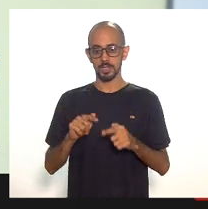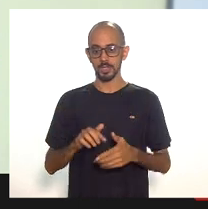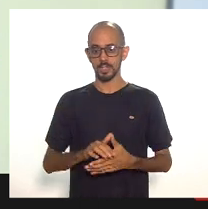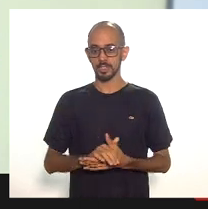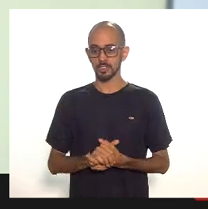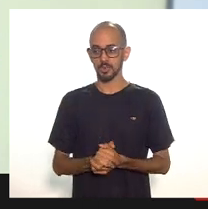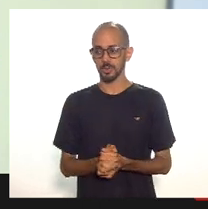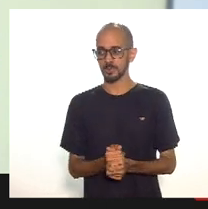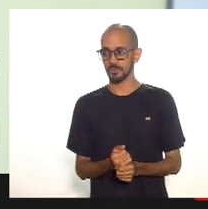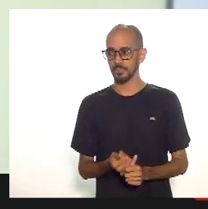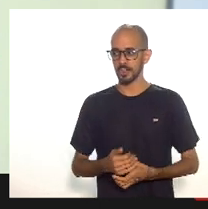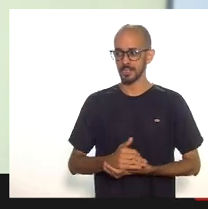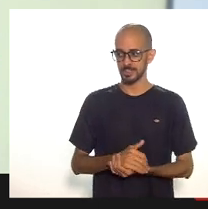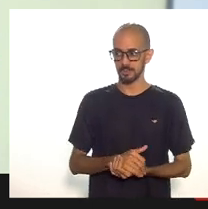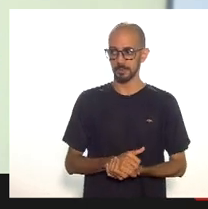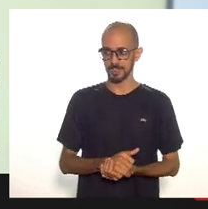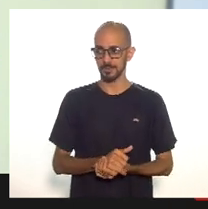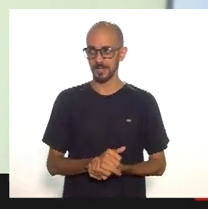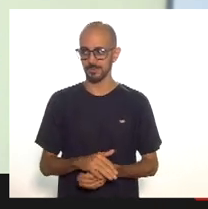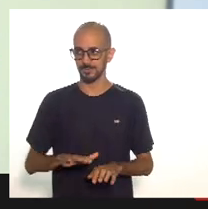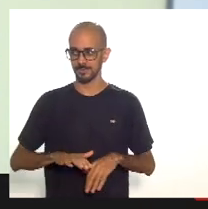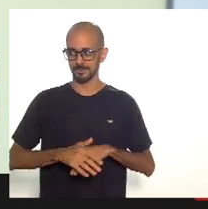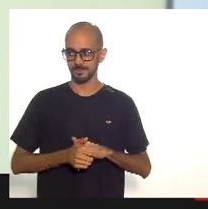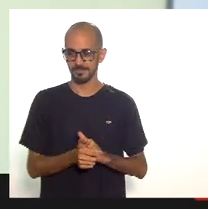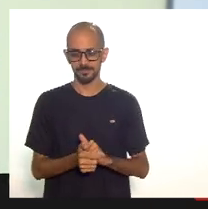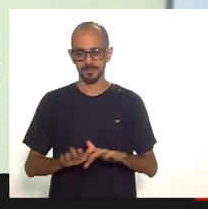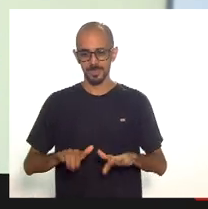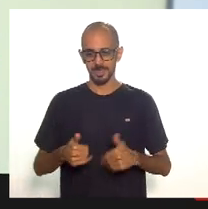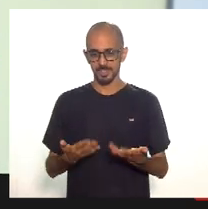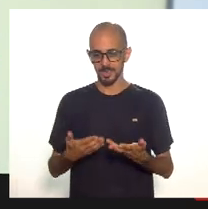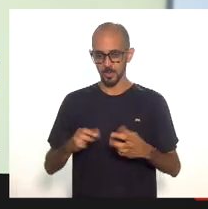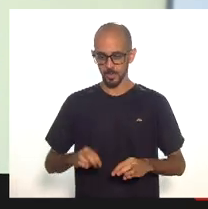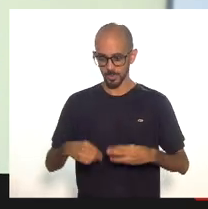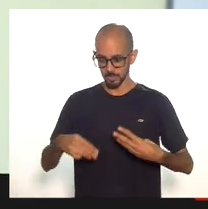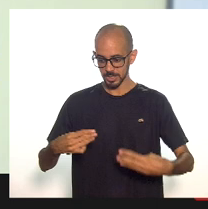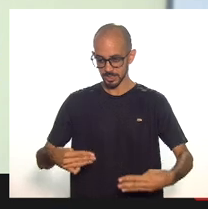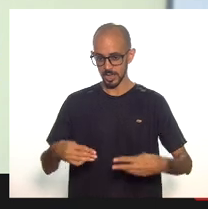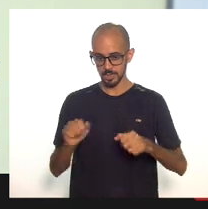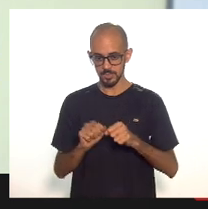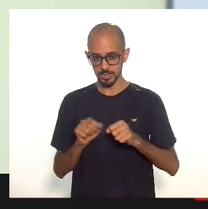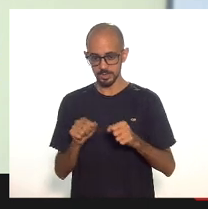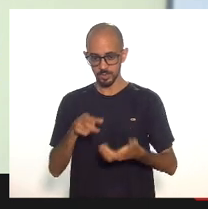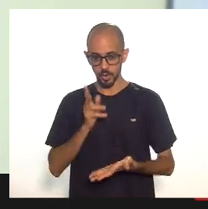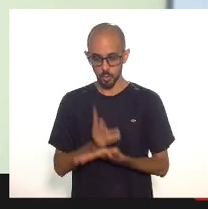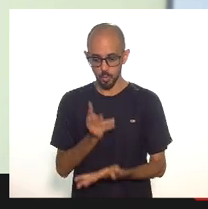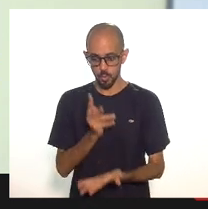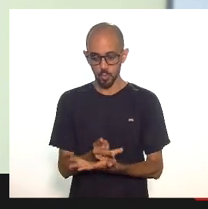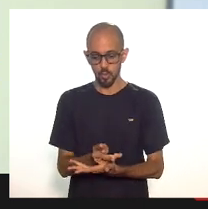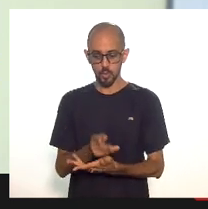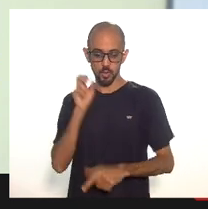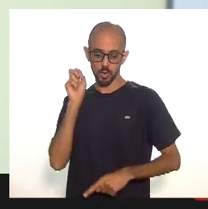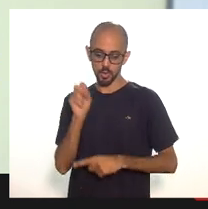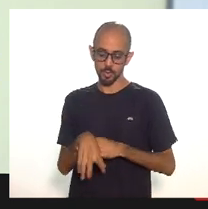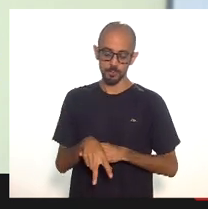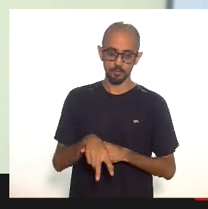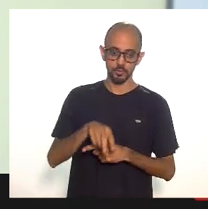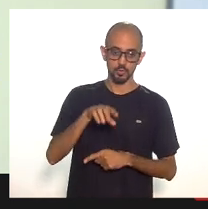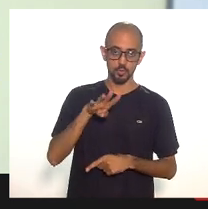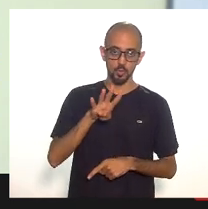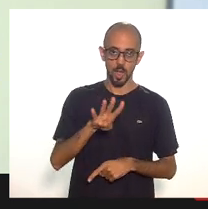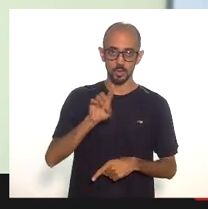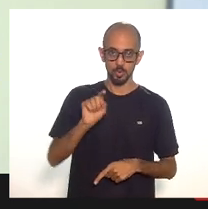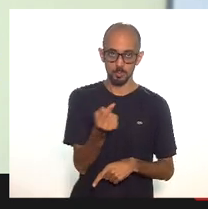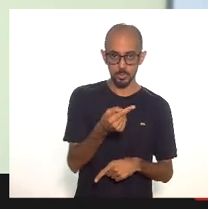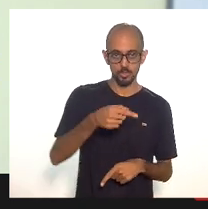O que o Ministério está fazendo é dando continuidade à contratação dos 4.117,